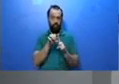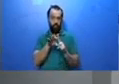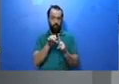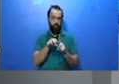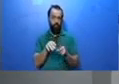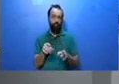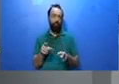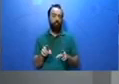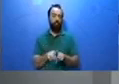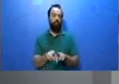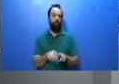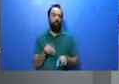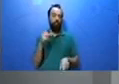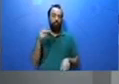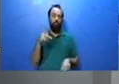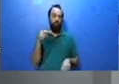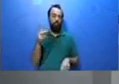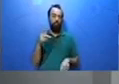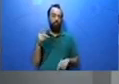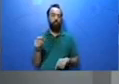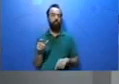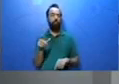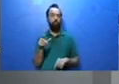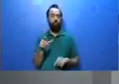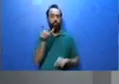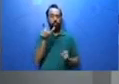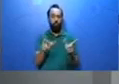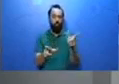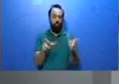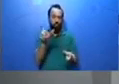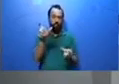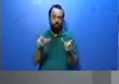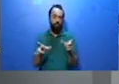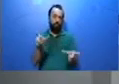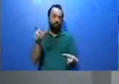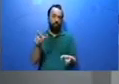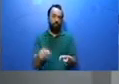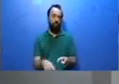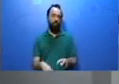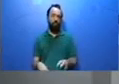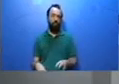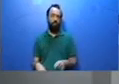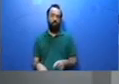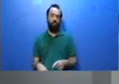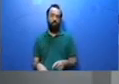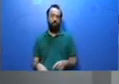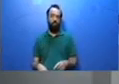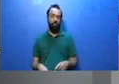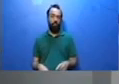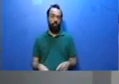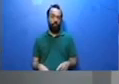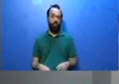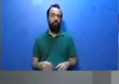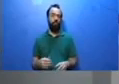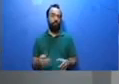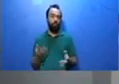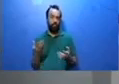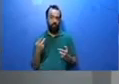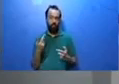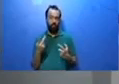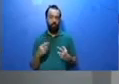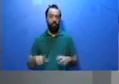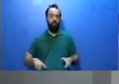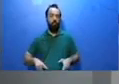do personagem aparece com um travessão, né? Antes tem os dois pontos. E nós trabalhamos também com a fala